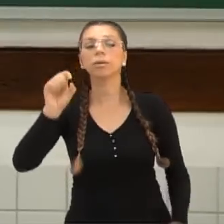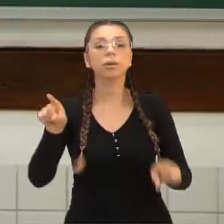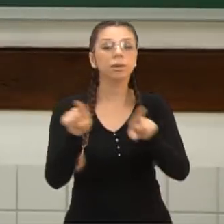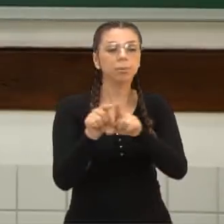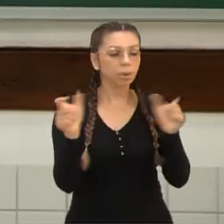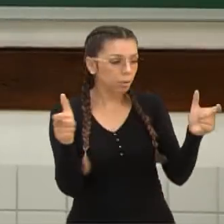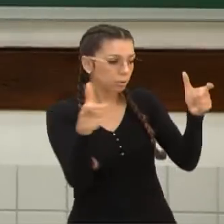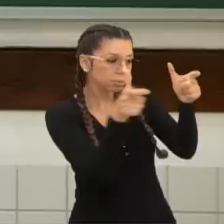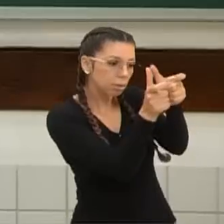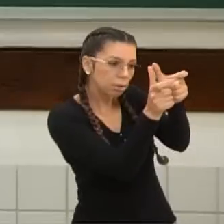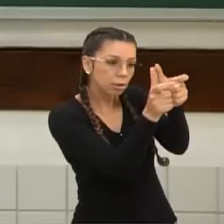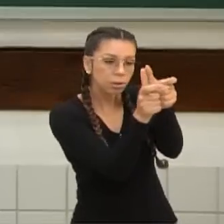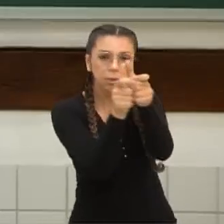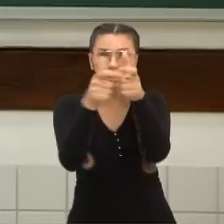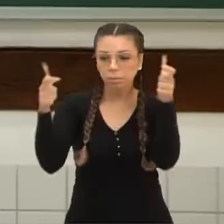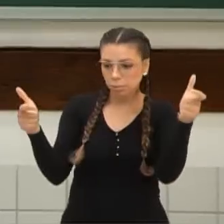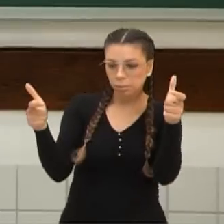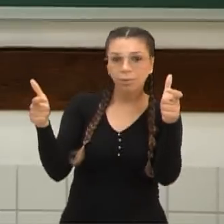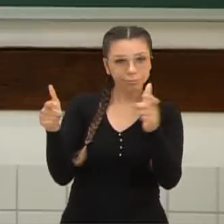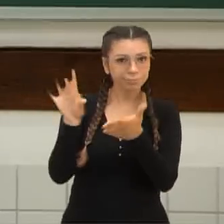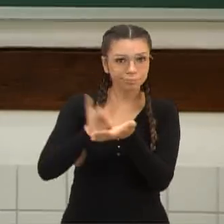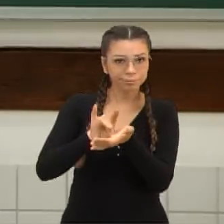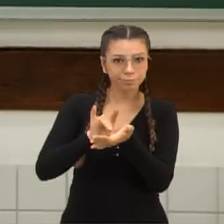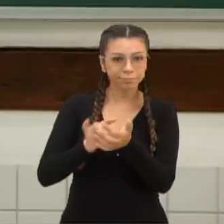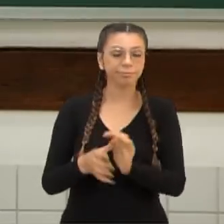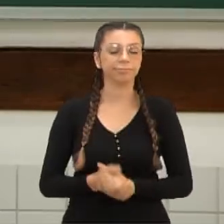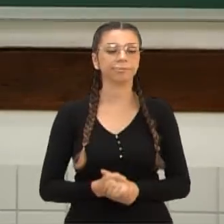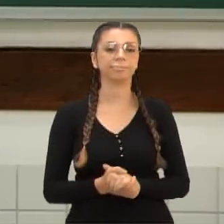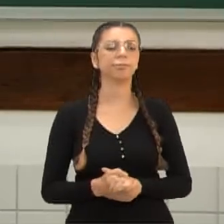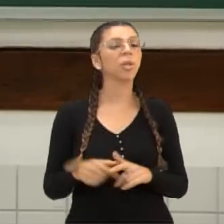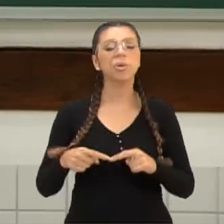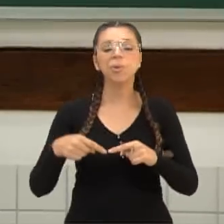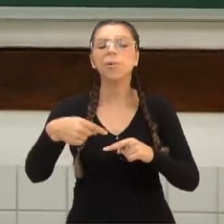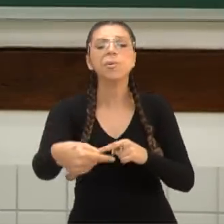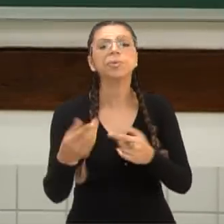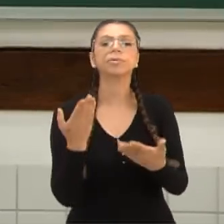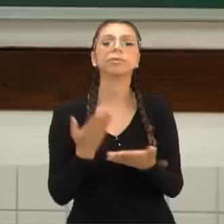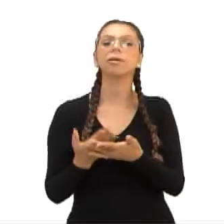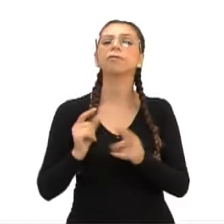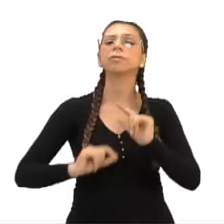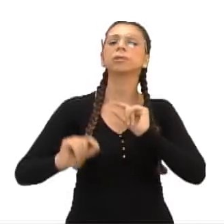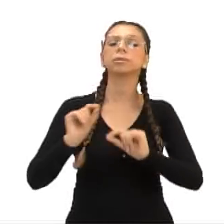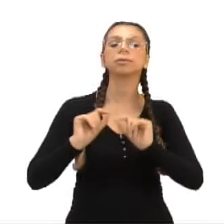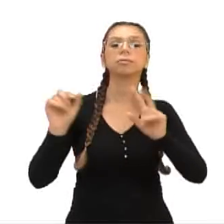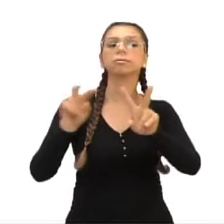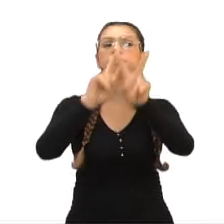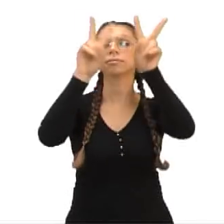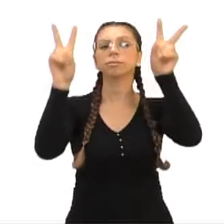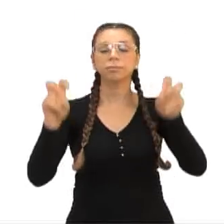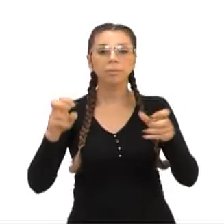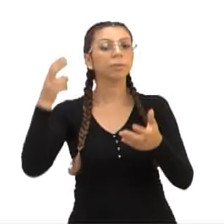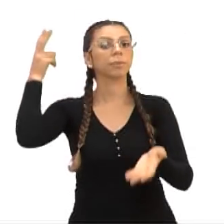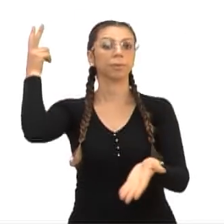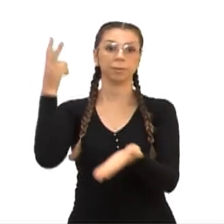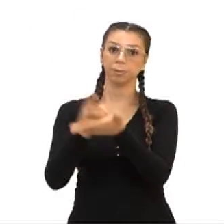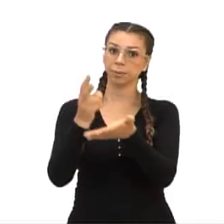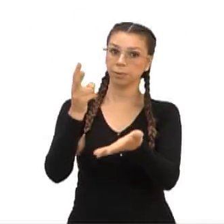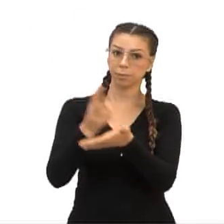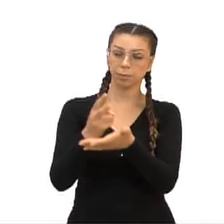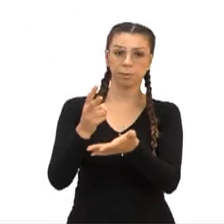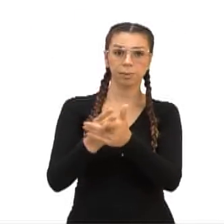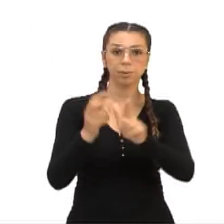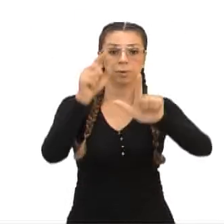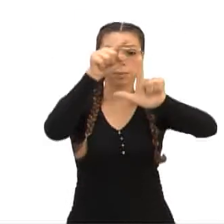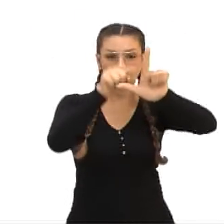e reduziu, não é verdade? E na próxima aula, o que a gente vai fazer? Ah, a gente vai continuar falando sobre